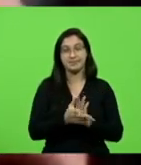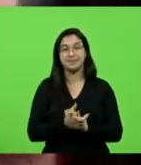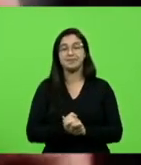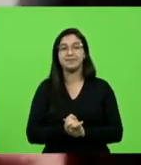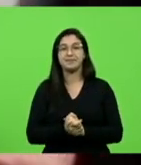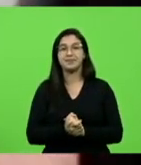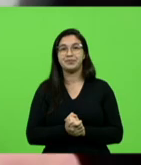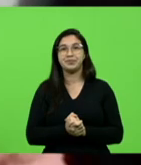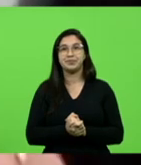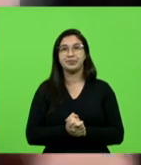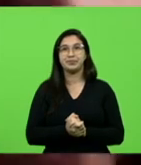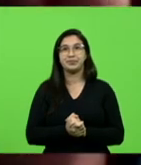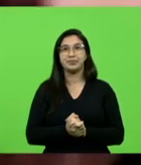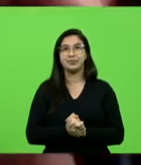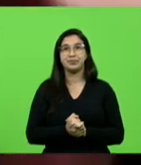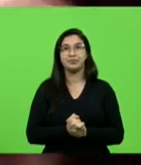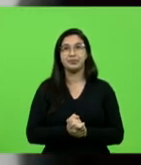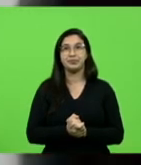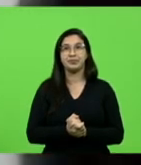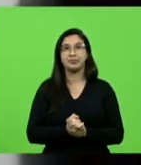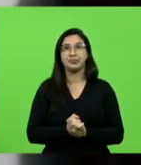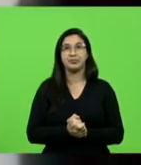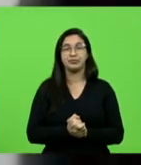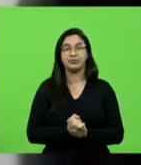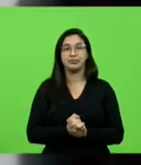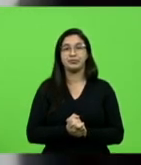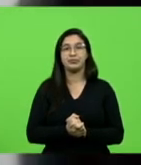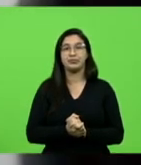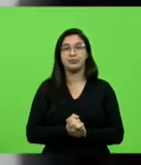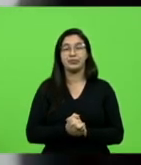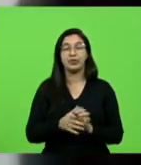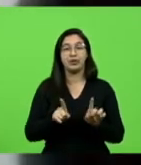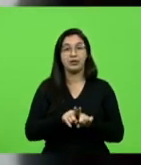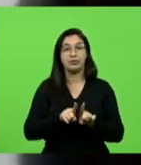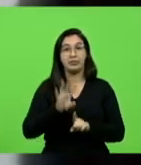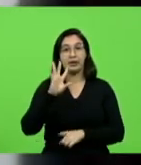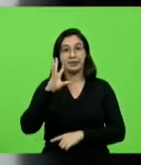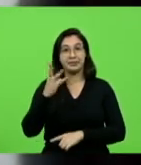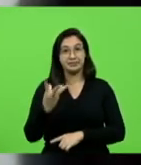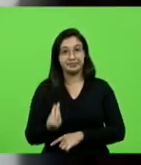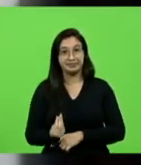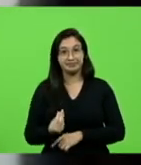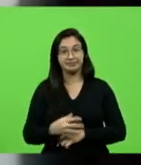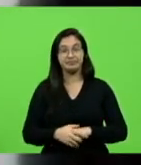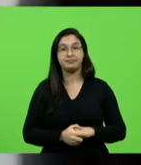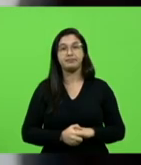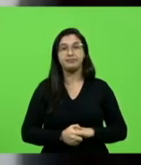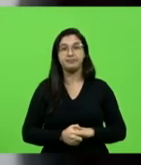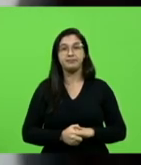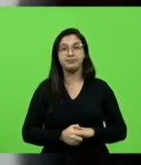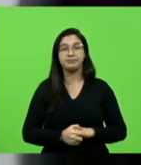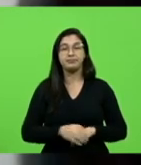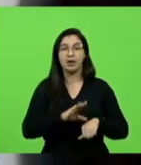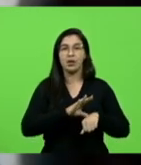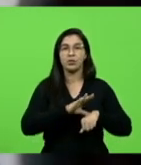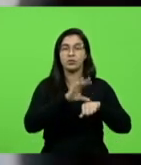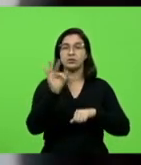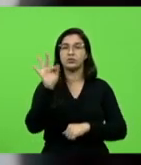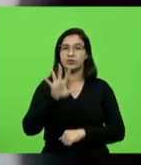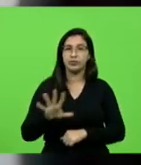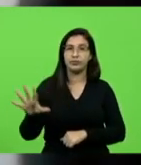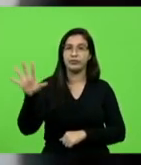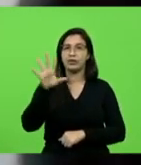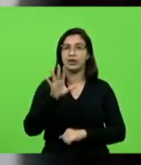é exatamente o pluralismo. A nossa Constituição Federal já deixou